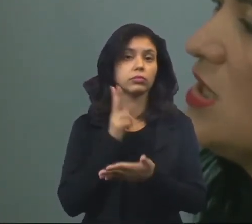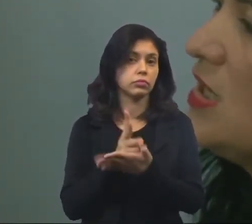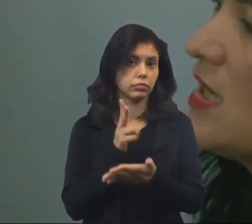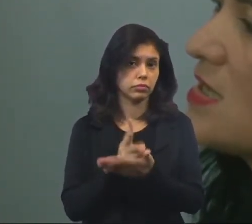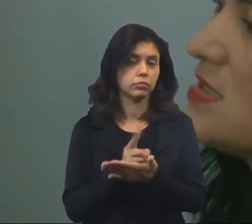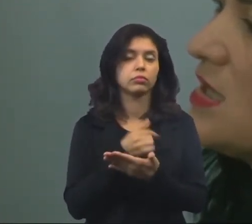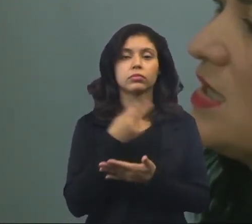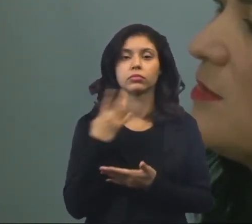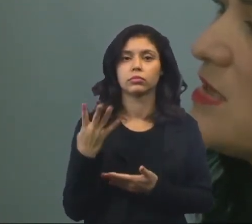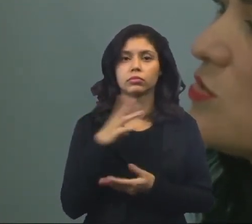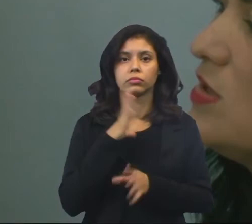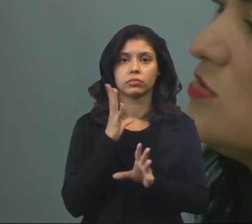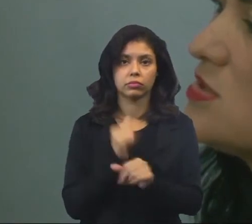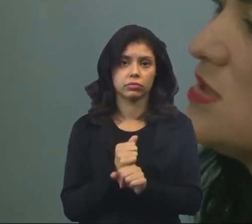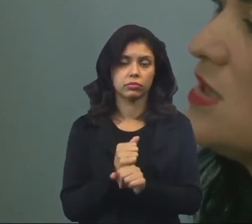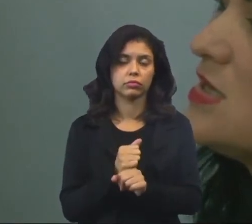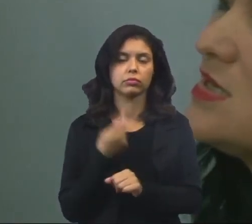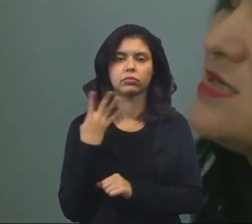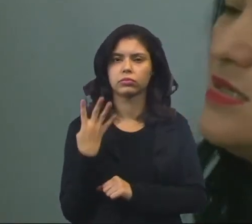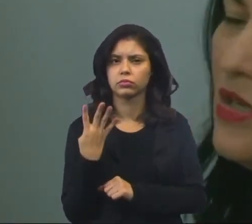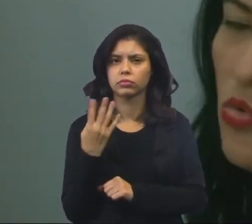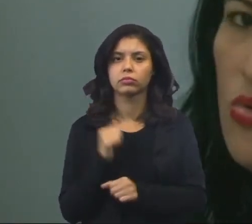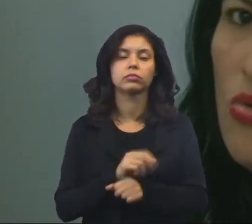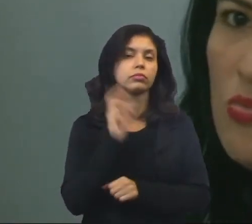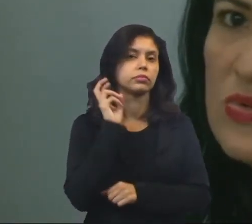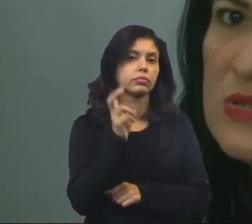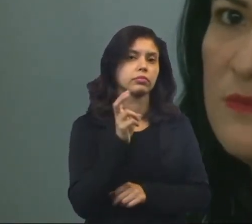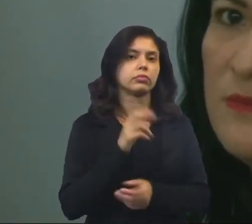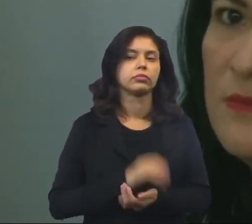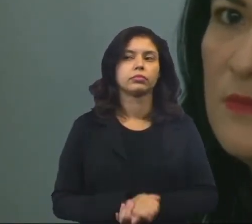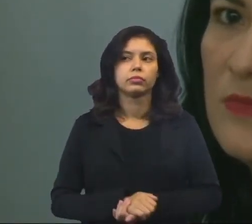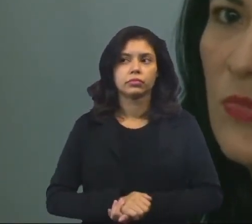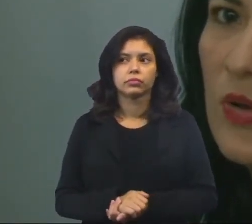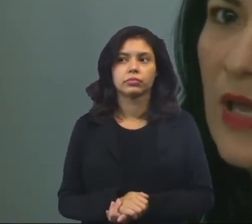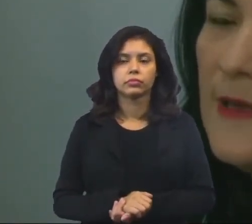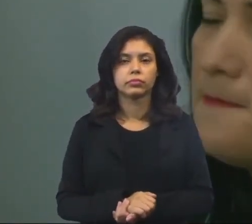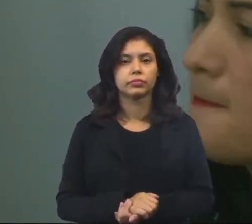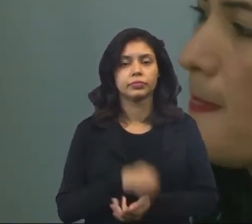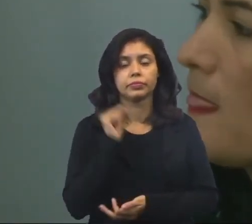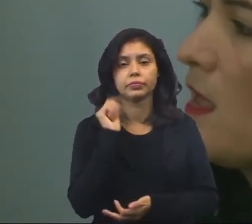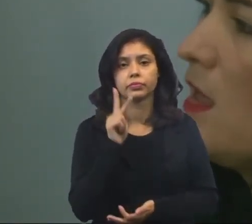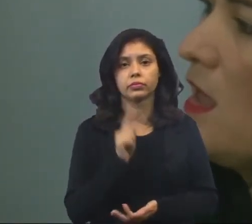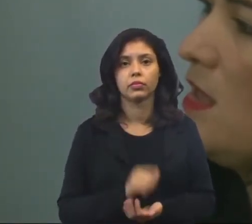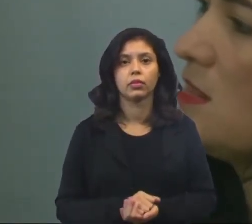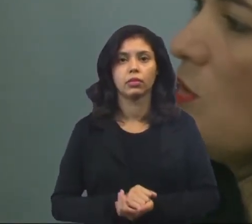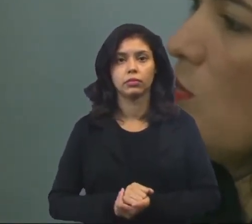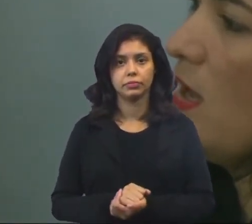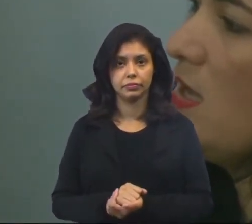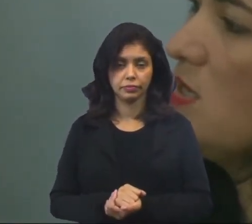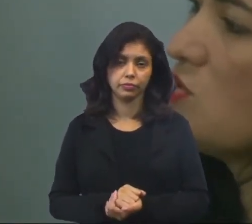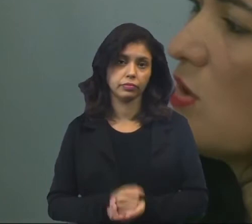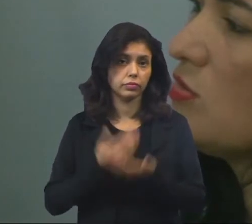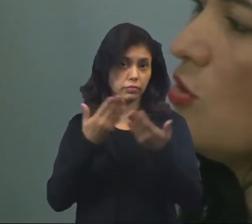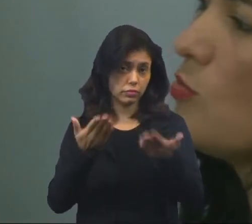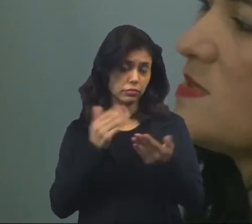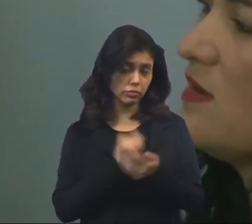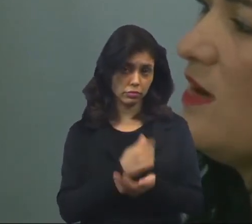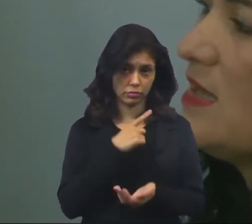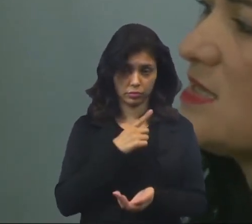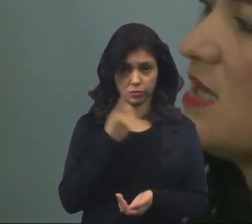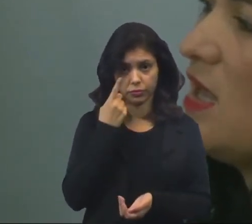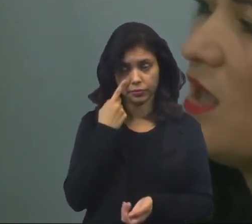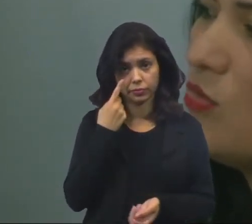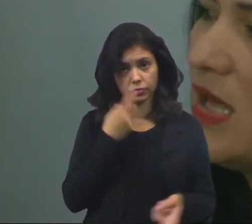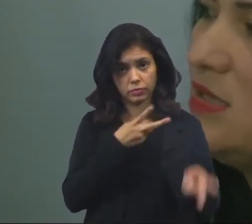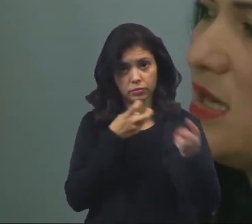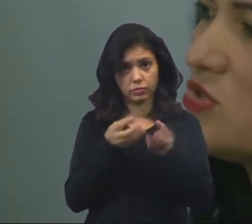quantidade e acrescentaria mais quantos? 5 cubos. Ok? Então, é isso que eu tenho que observar